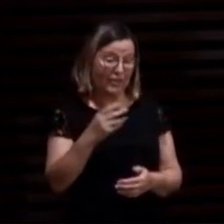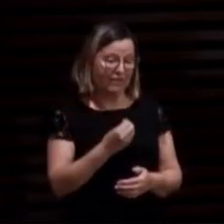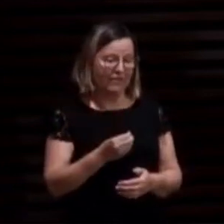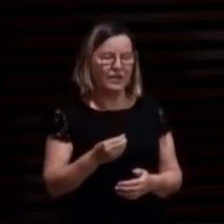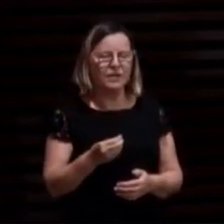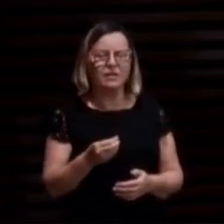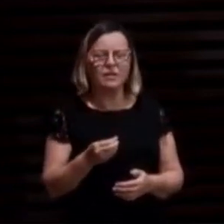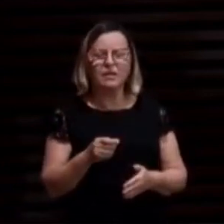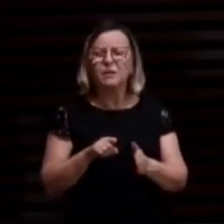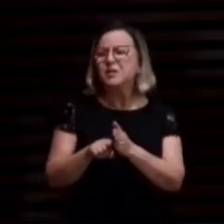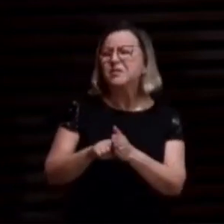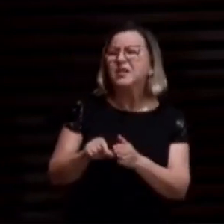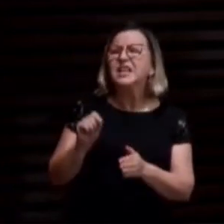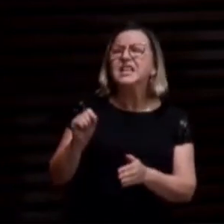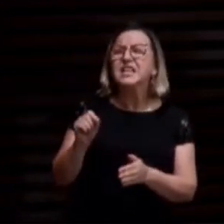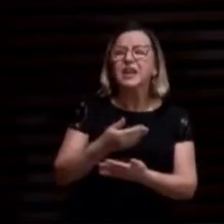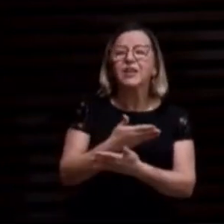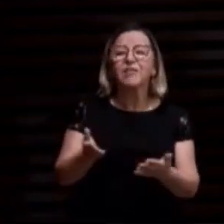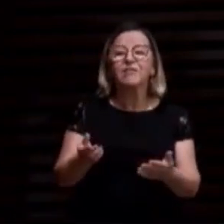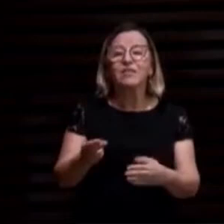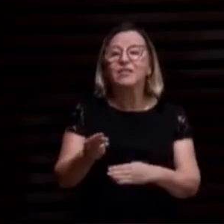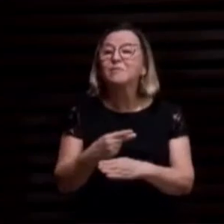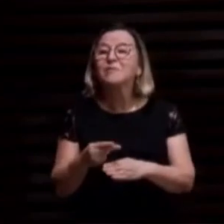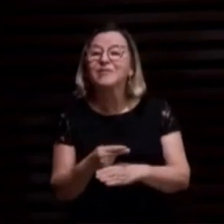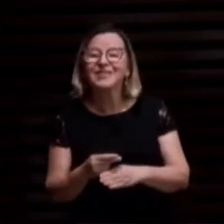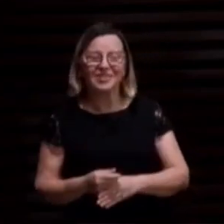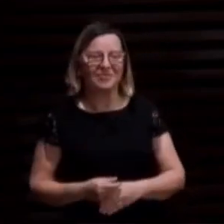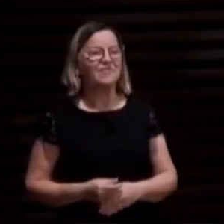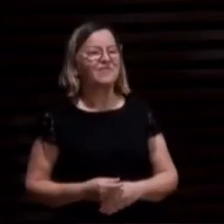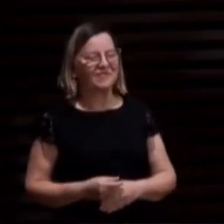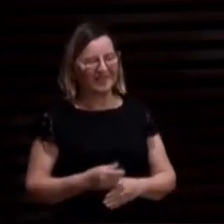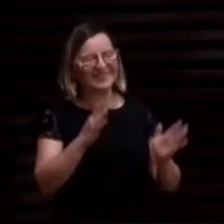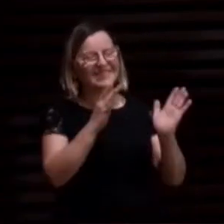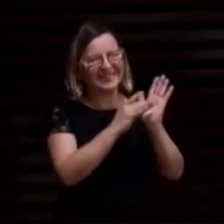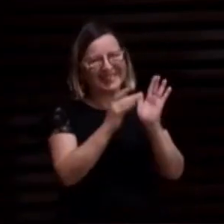perguntou-lhes: a quem buscais? Ô Jesus,